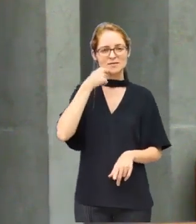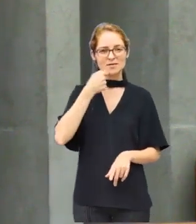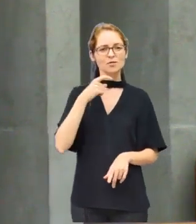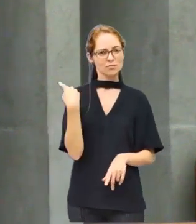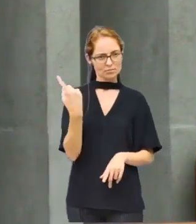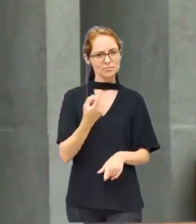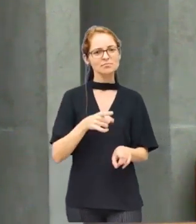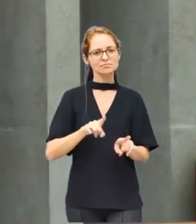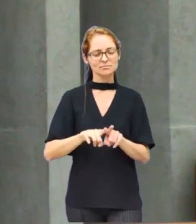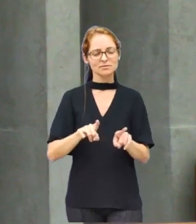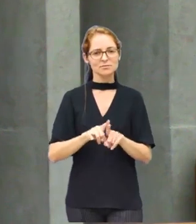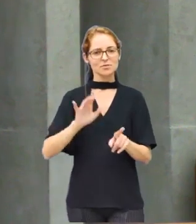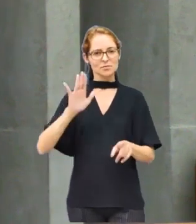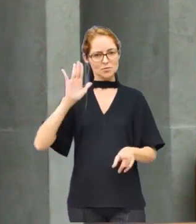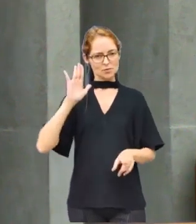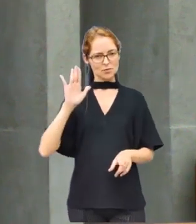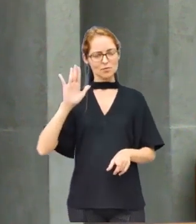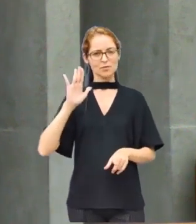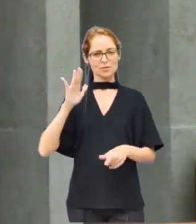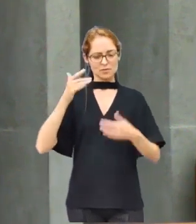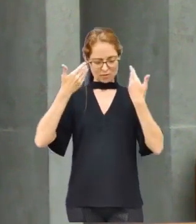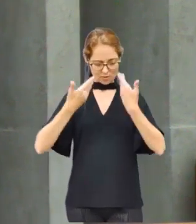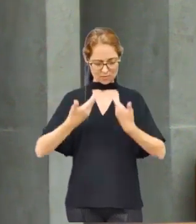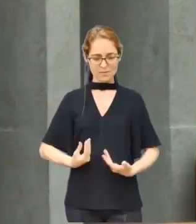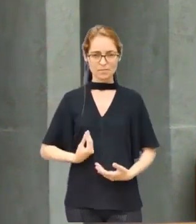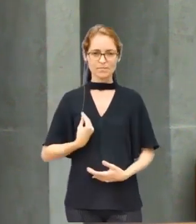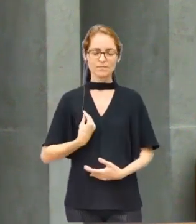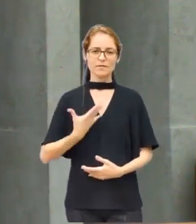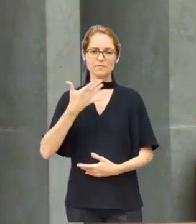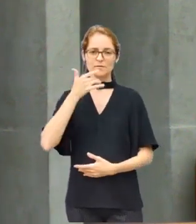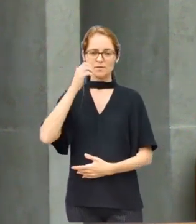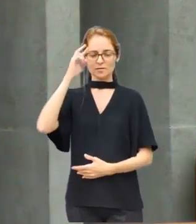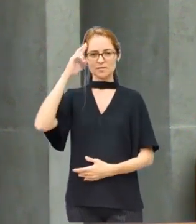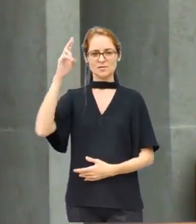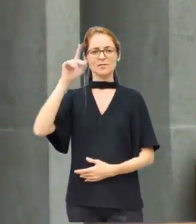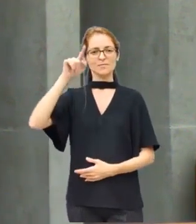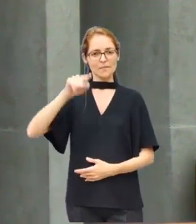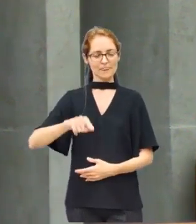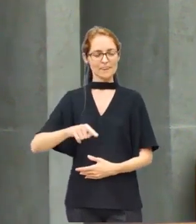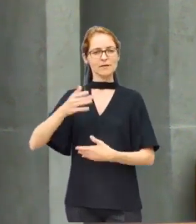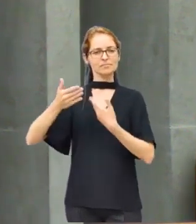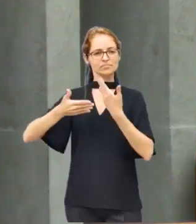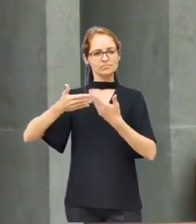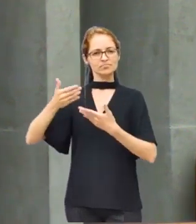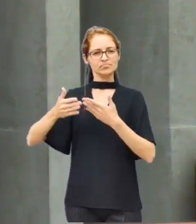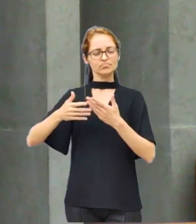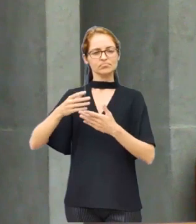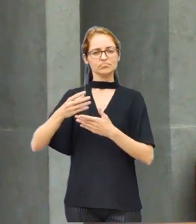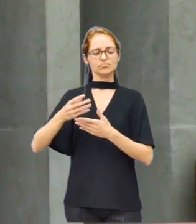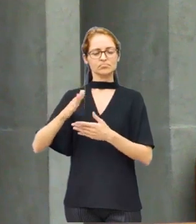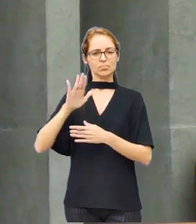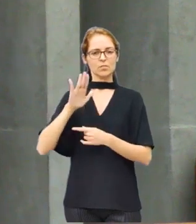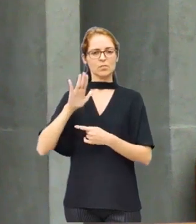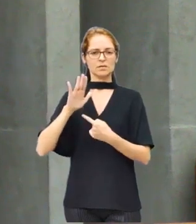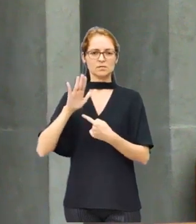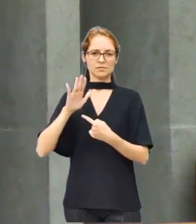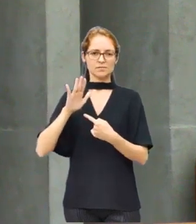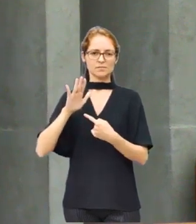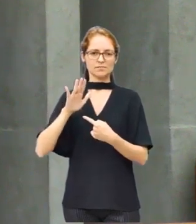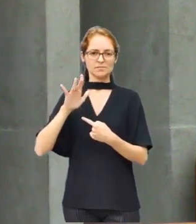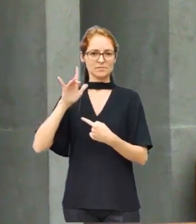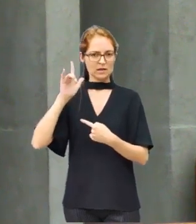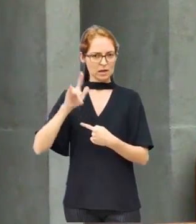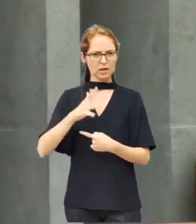fazemos votos ao Senhor, comprometendo a nossa vida a Ele. É esse tipo de voto que Ele está dizendo aqui. Isso é